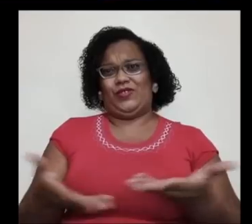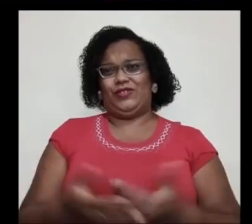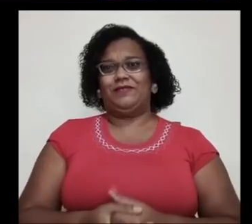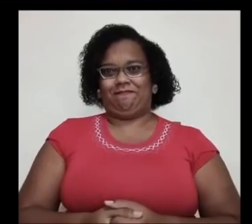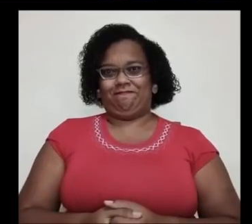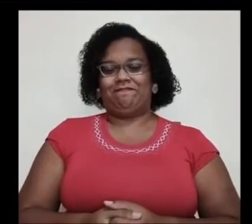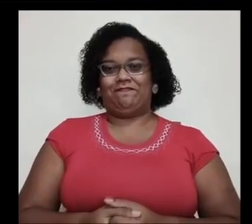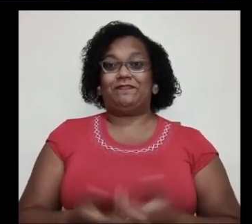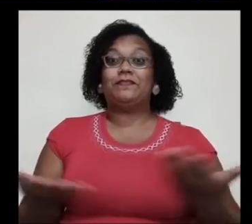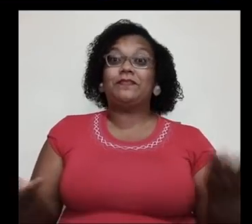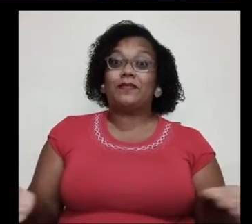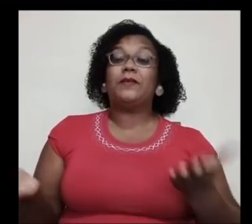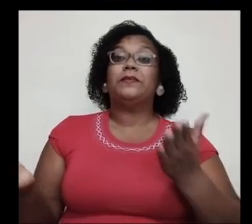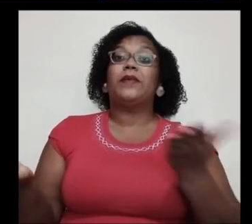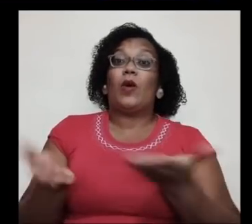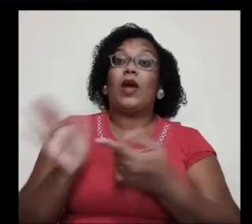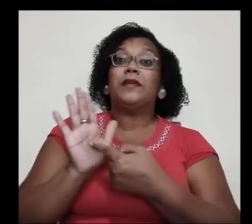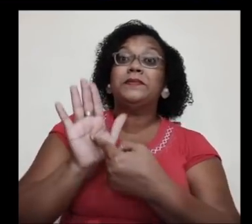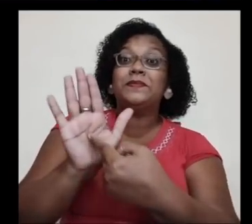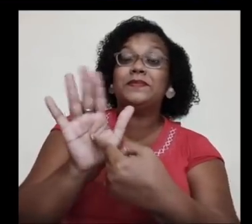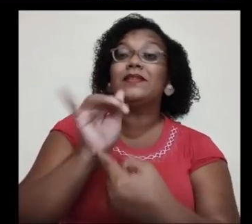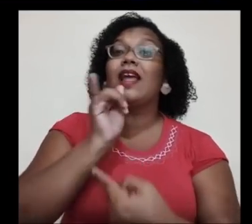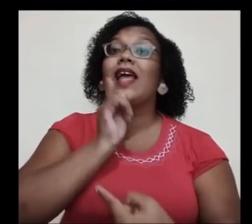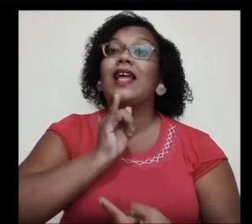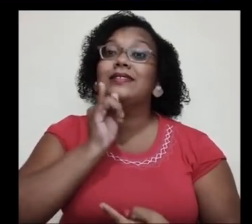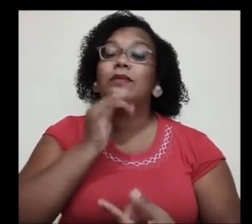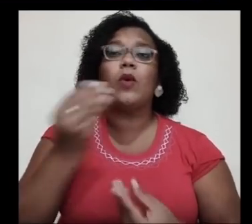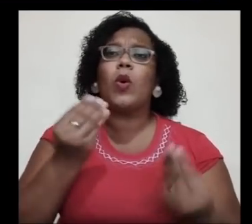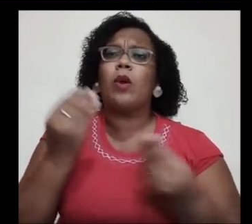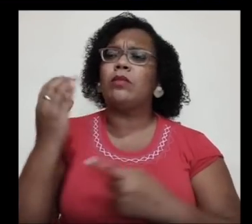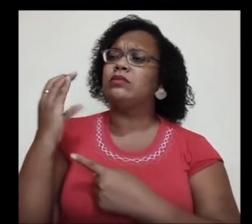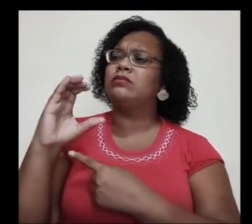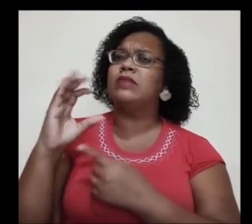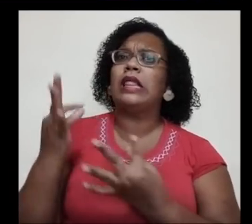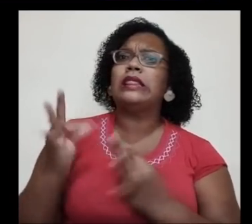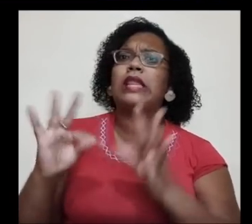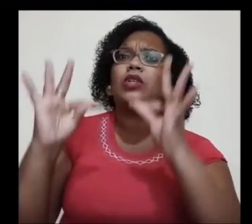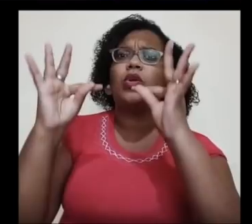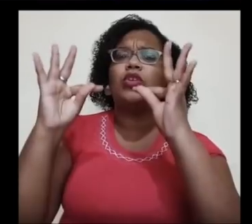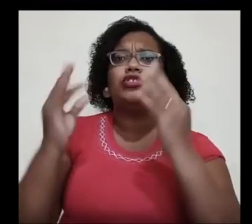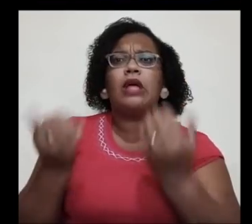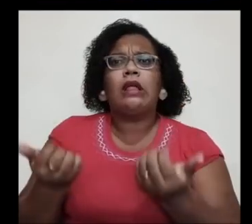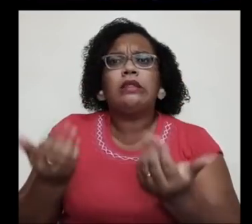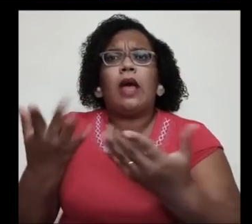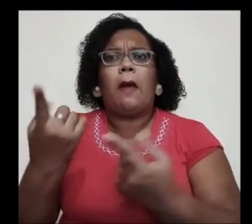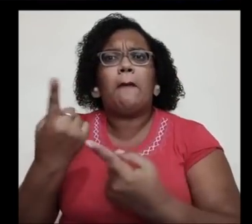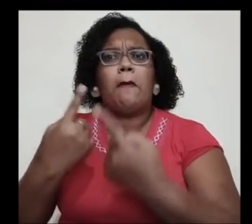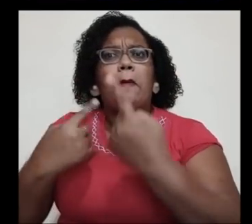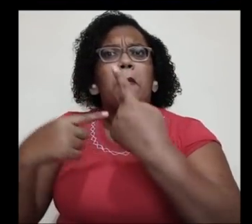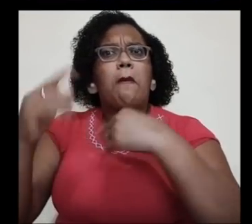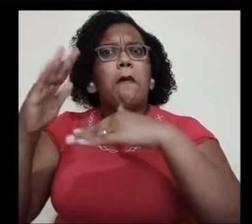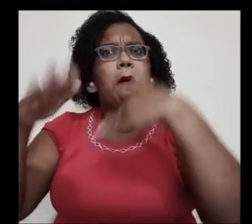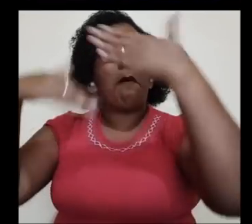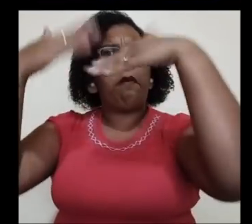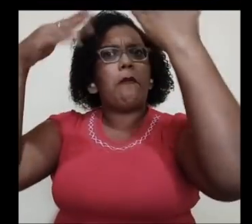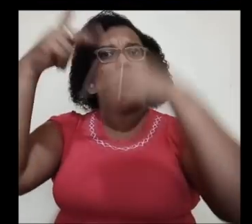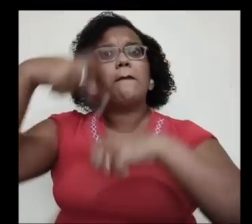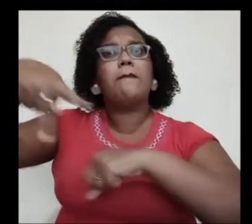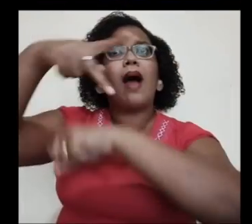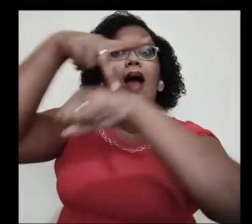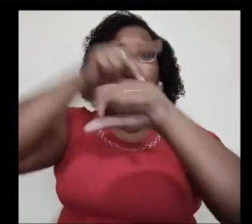países. Esse gráfico mostra o crescimento do PIB da China nas últimas três décadas. Se a gente